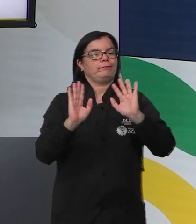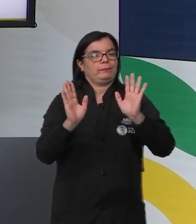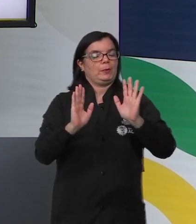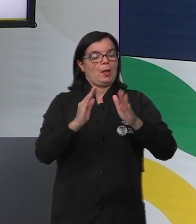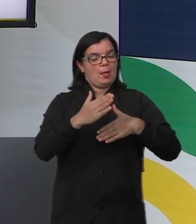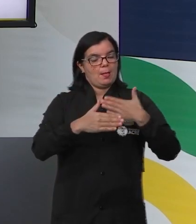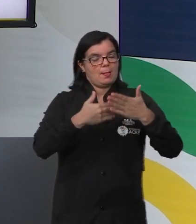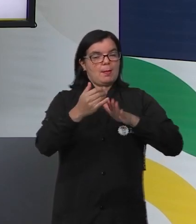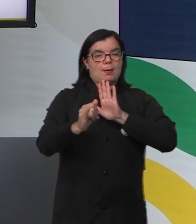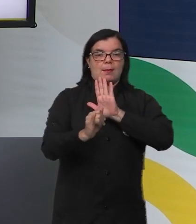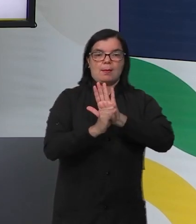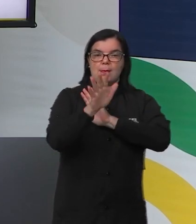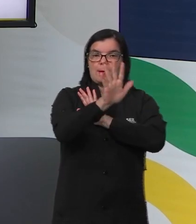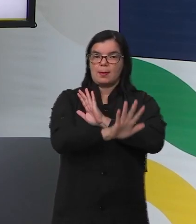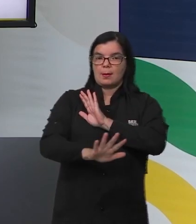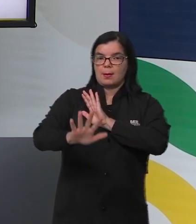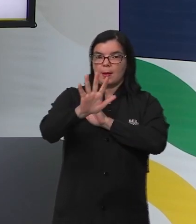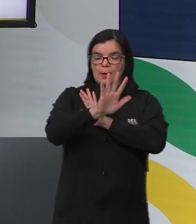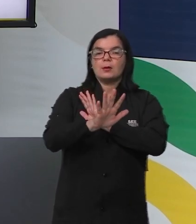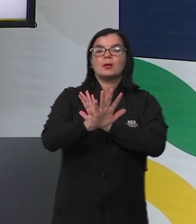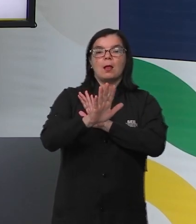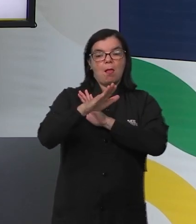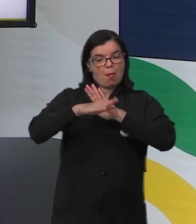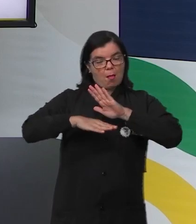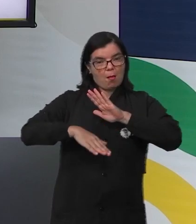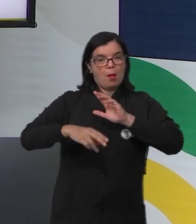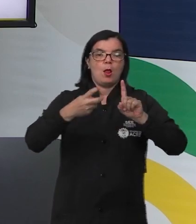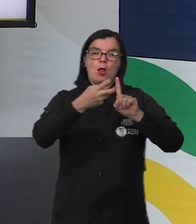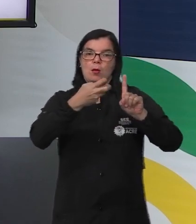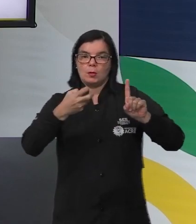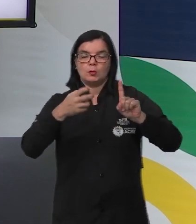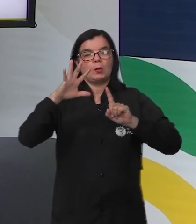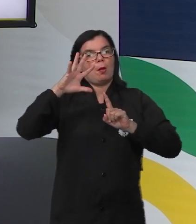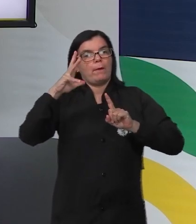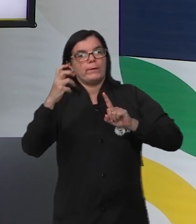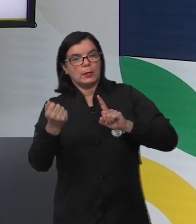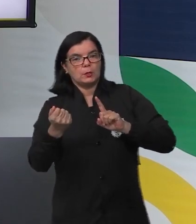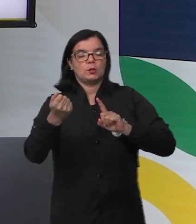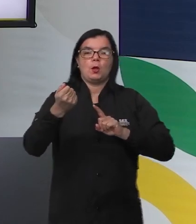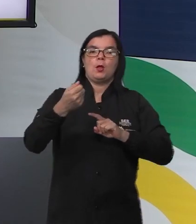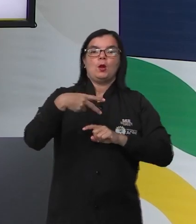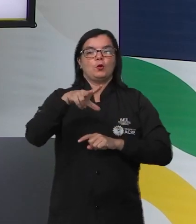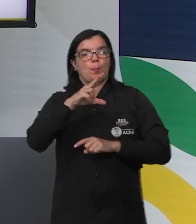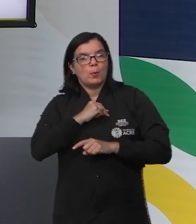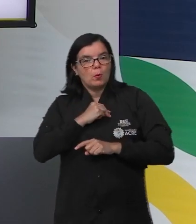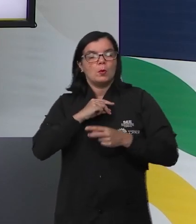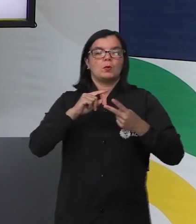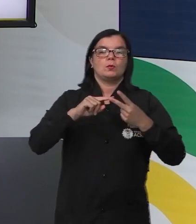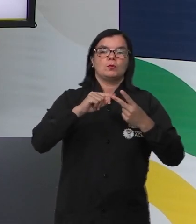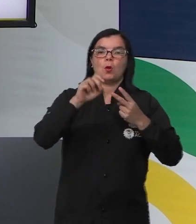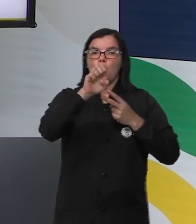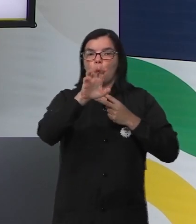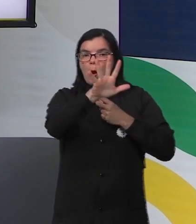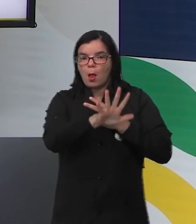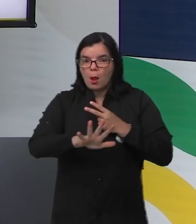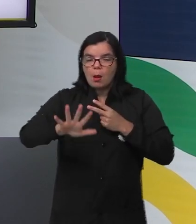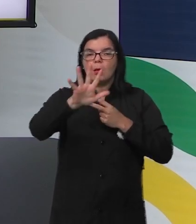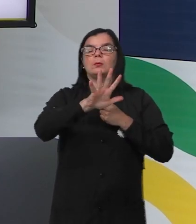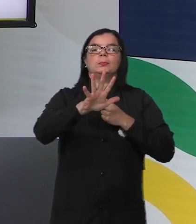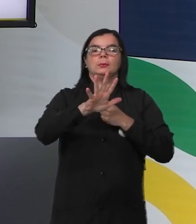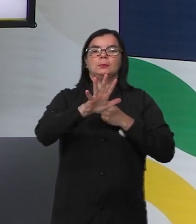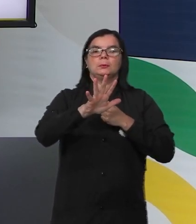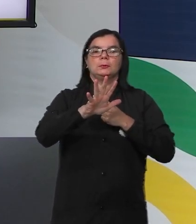construção identitária nacional, ela é vasta. Indígenas, africanos, portugueses, no caso os europeus de forma mais